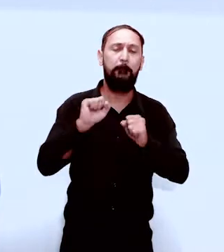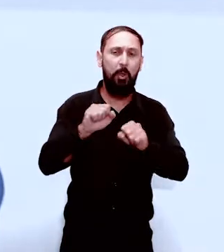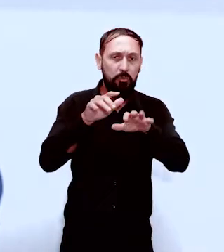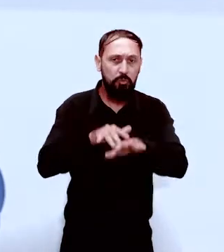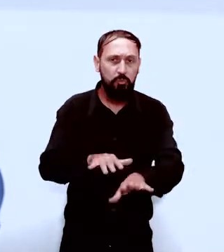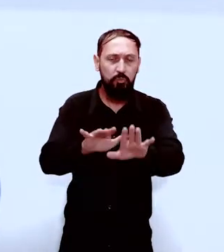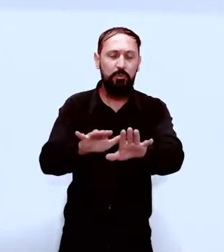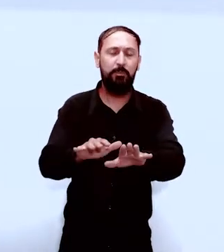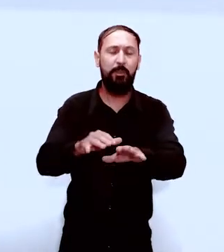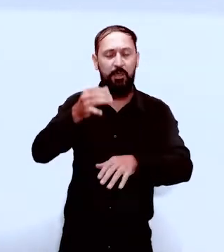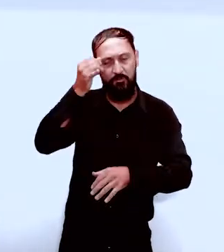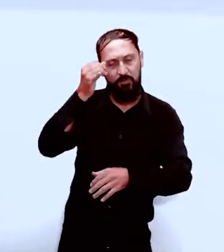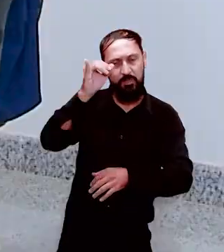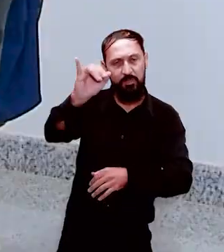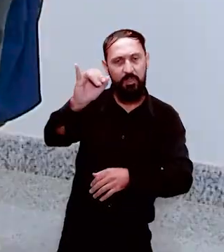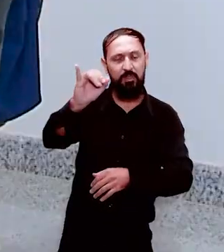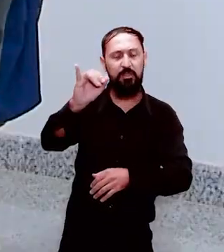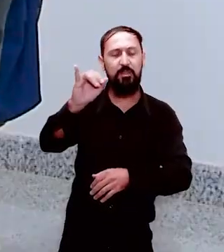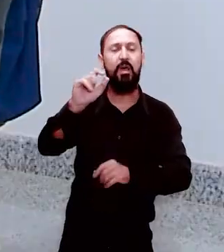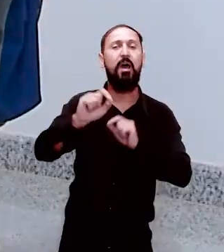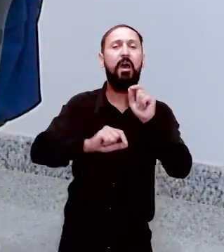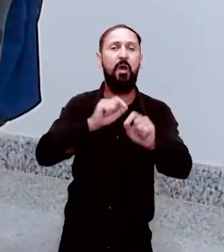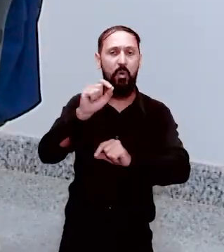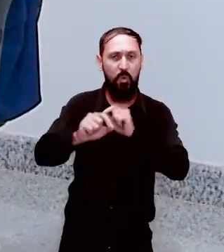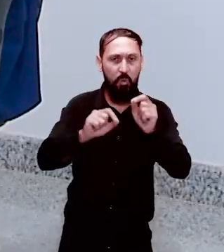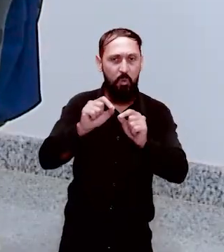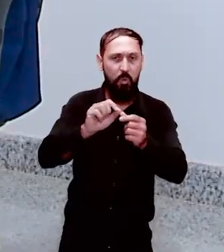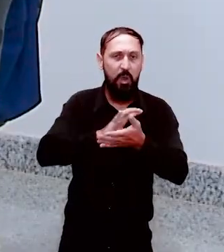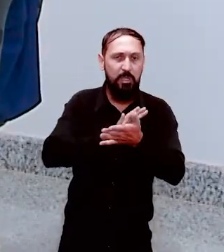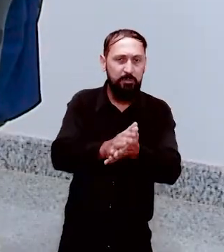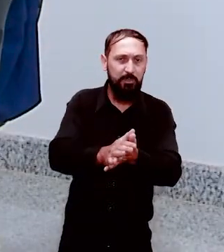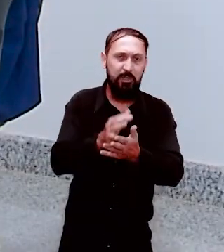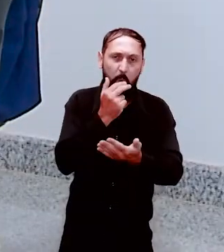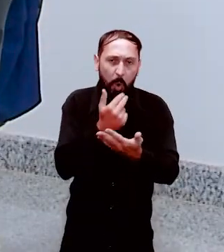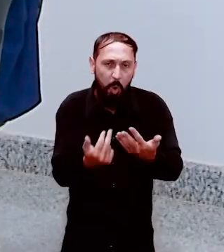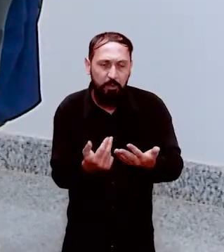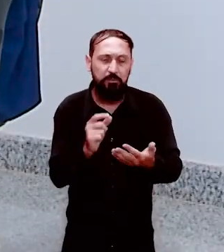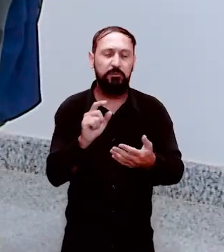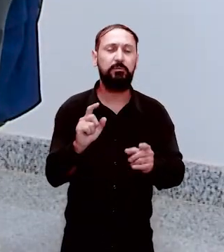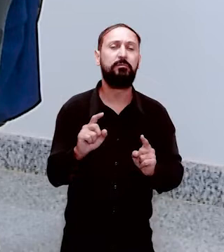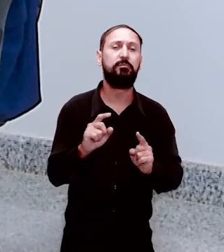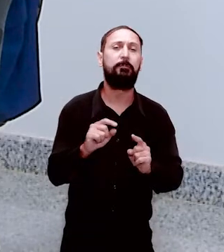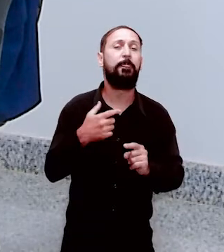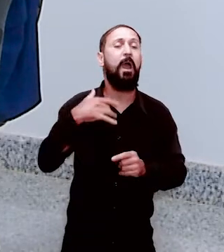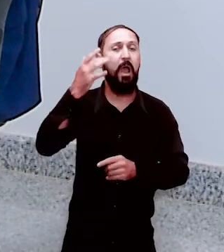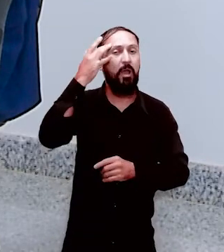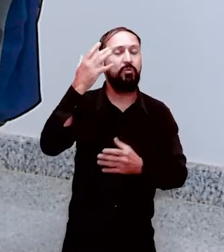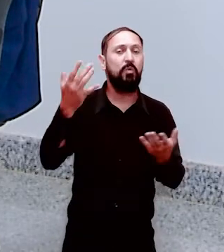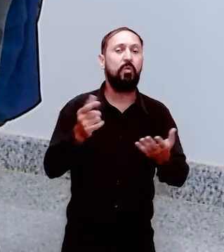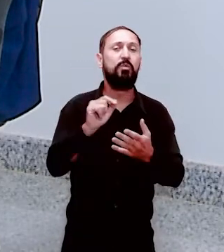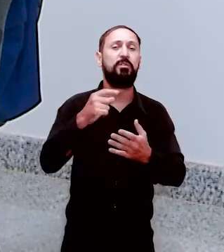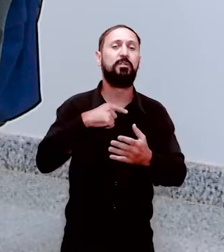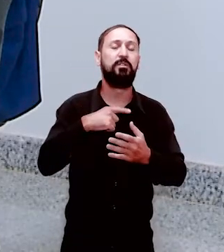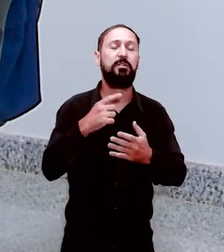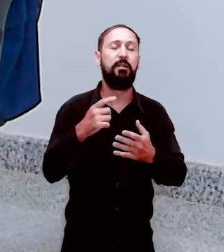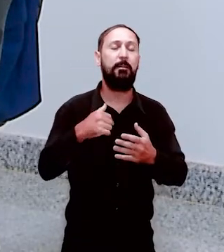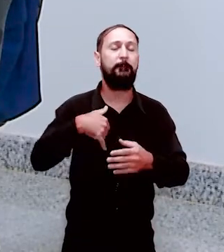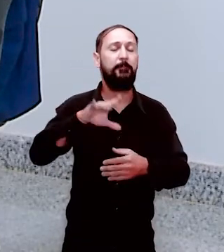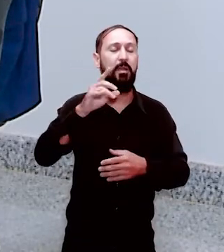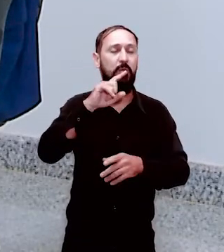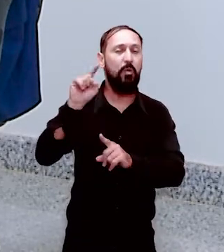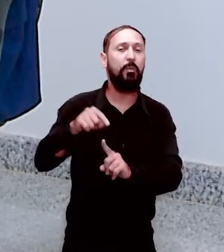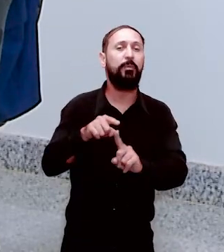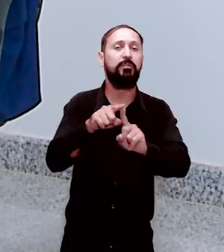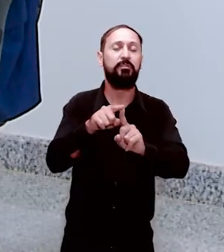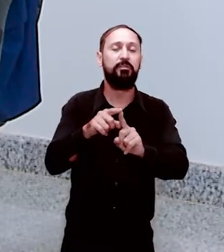ser um militante contra o racismo, Eugênia? Pode e deve. Eu penso que a maior mote, hoje que a gente está discutindo,